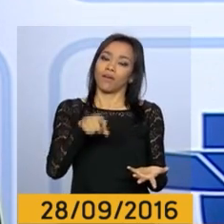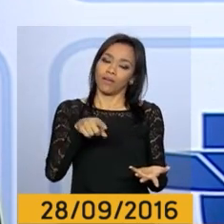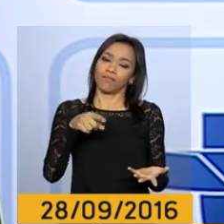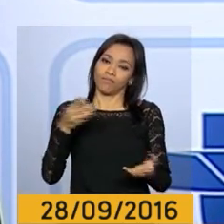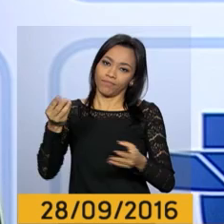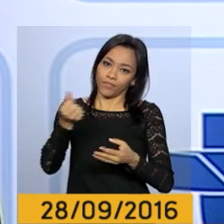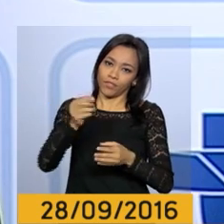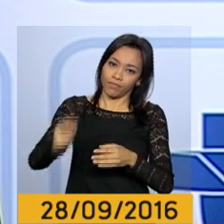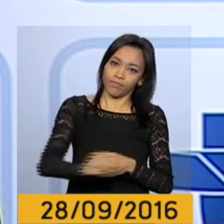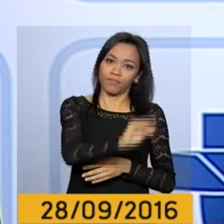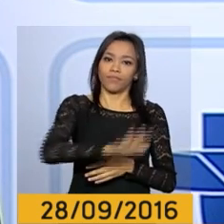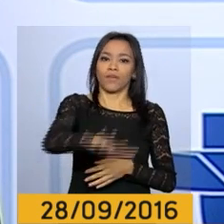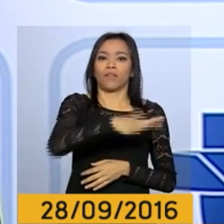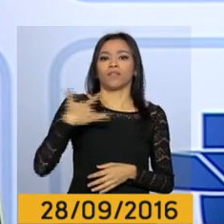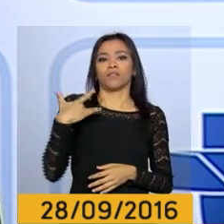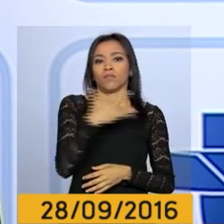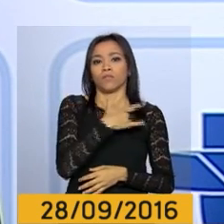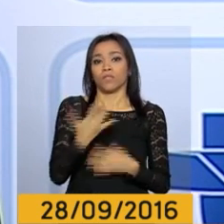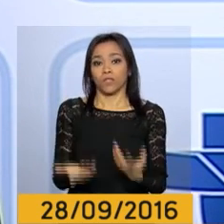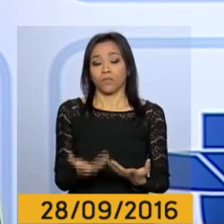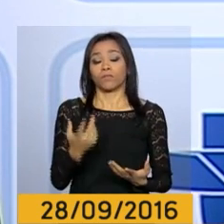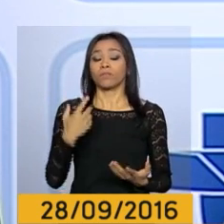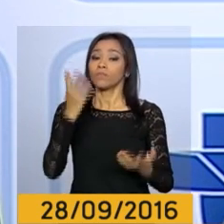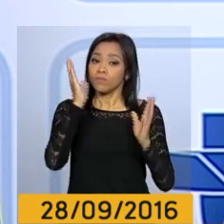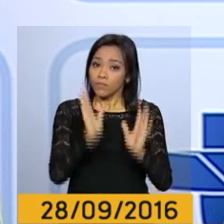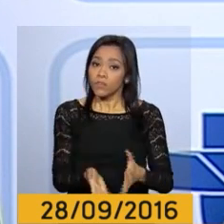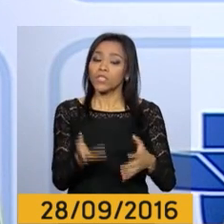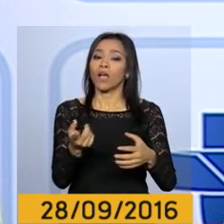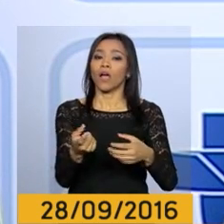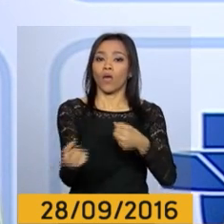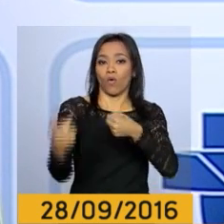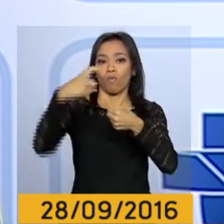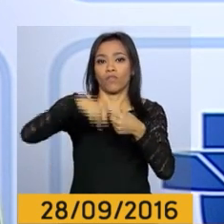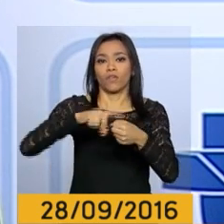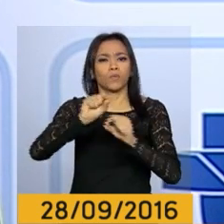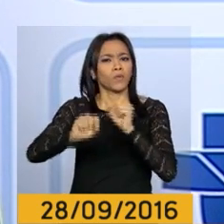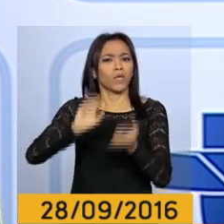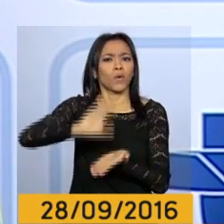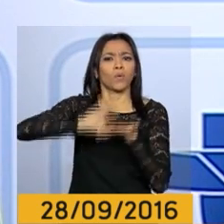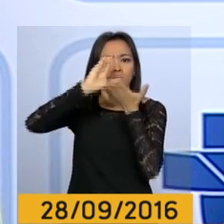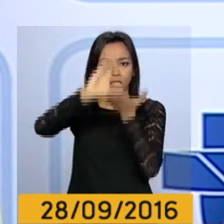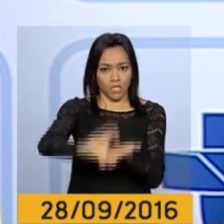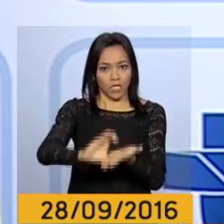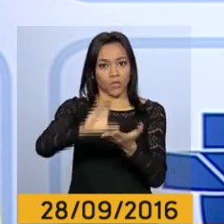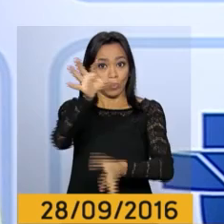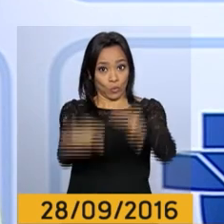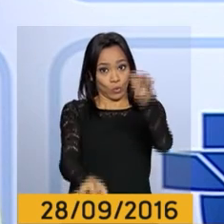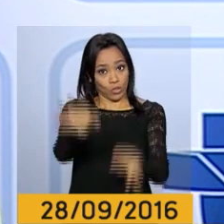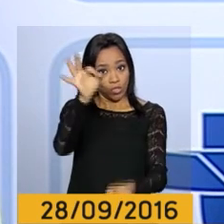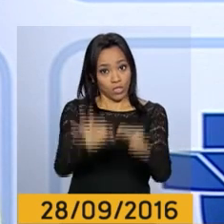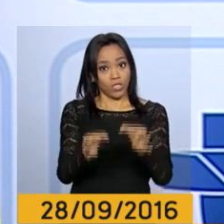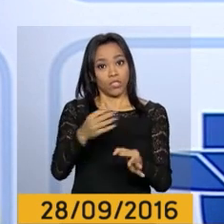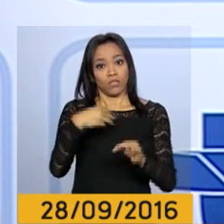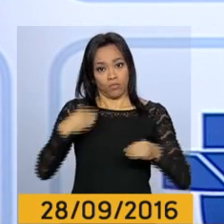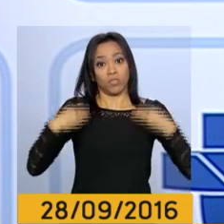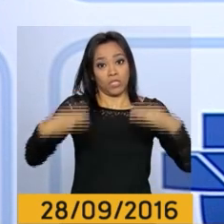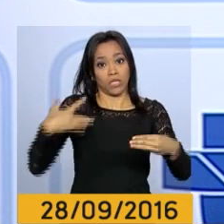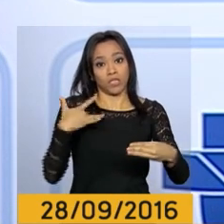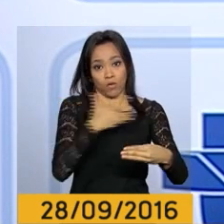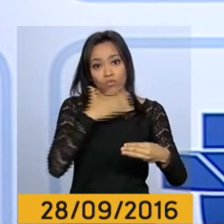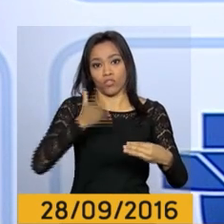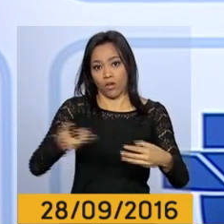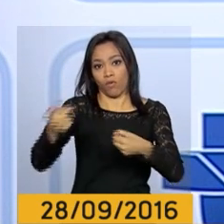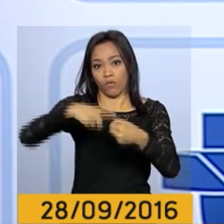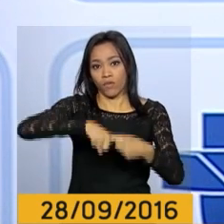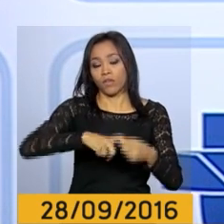saúde então nós fizemos o convênio com o conselho nacional de justiça estamos disponibilizando através do